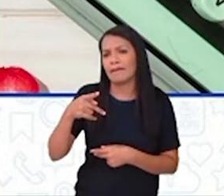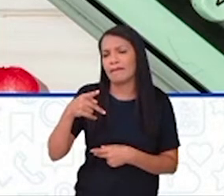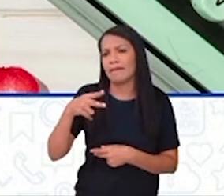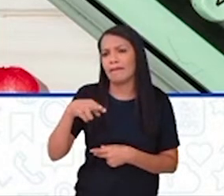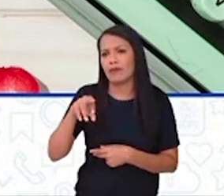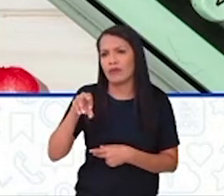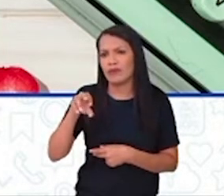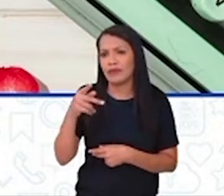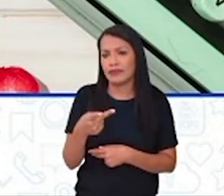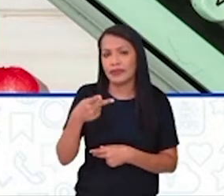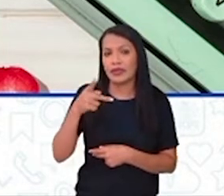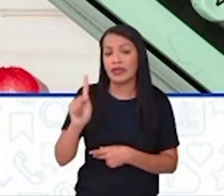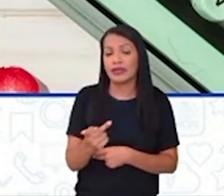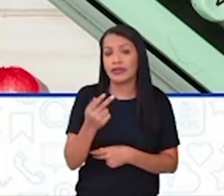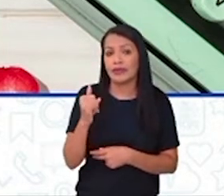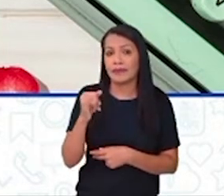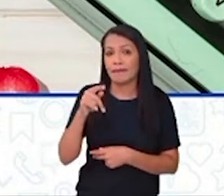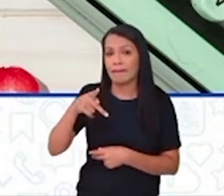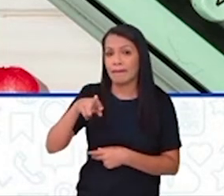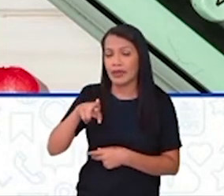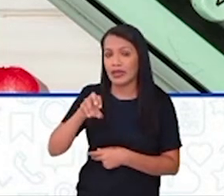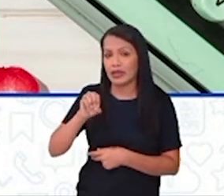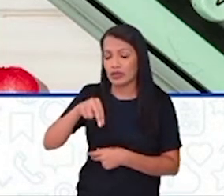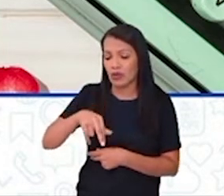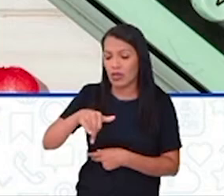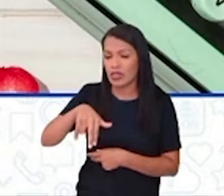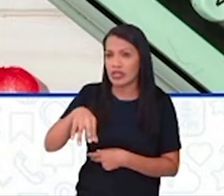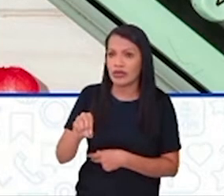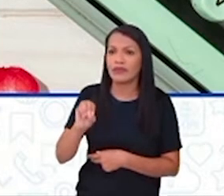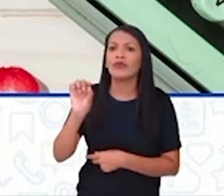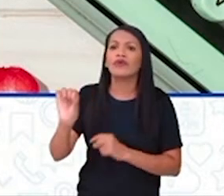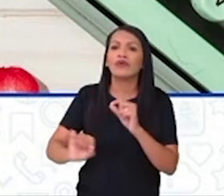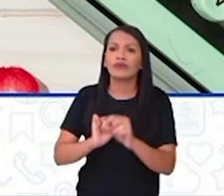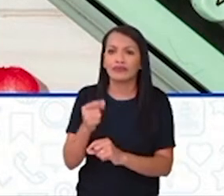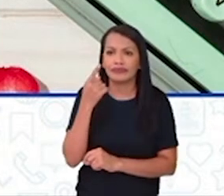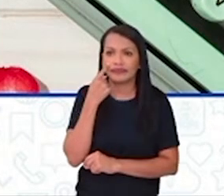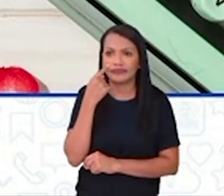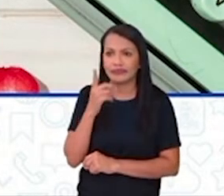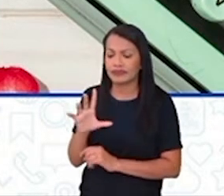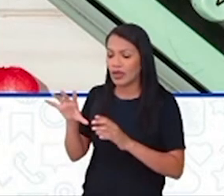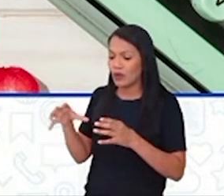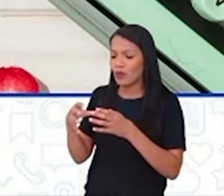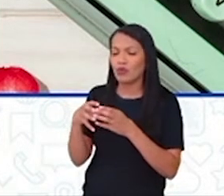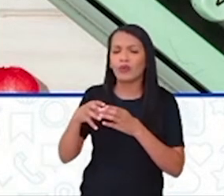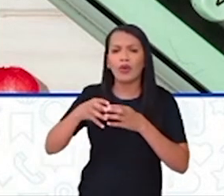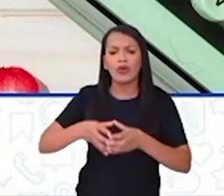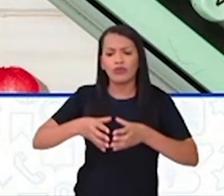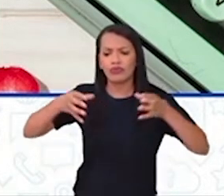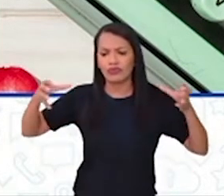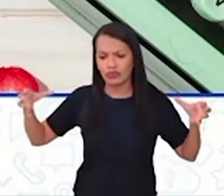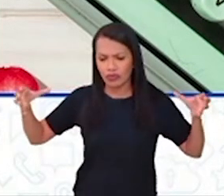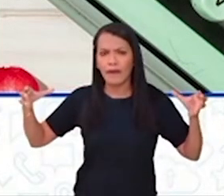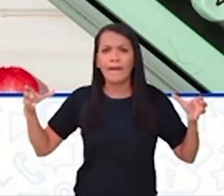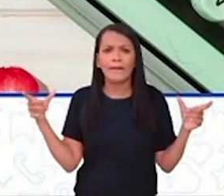engloba todo o grupo da mesma área chama-se hiperônimo. Então, o hiperônimo vai ser esse grupo grande e